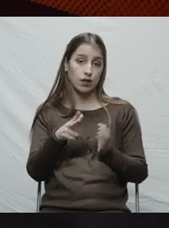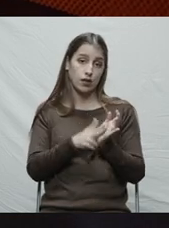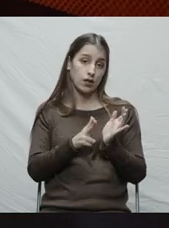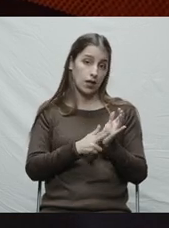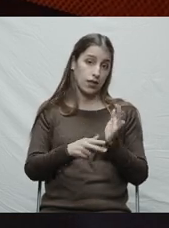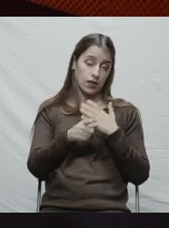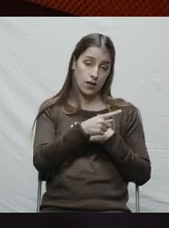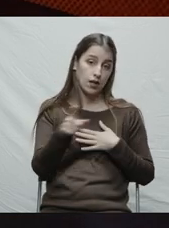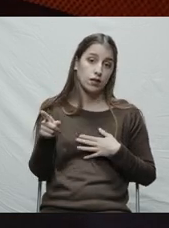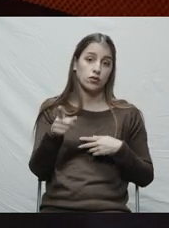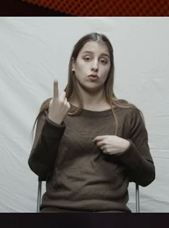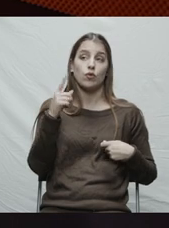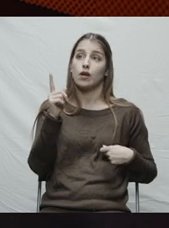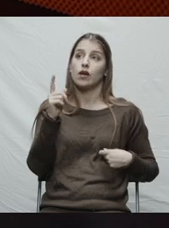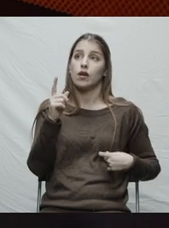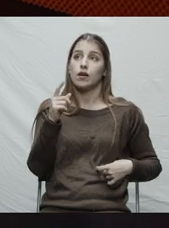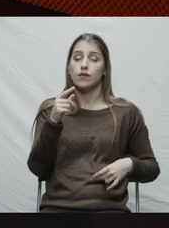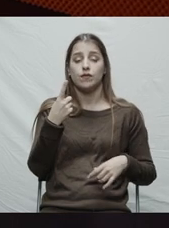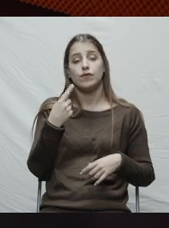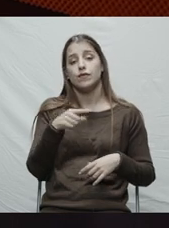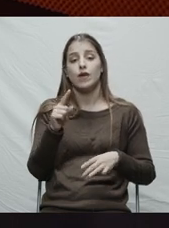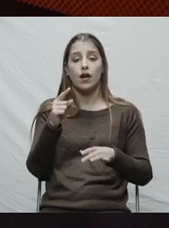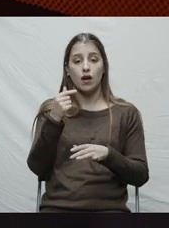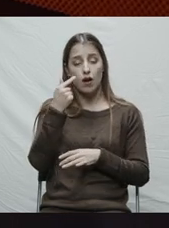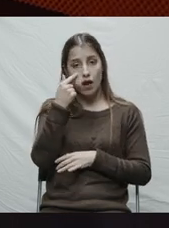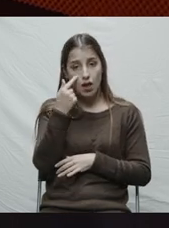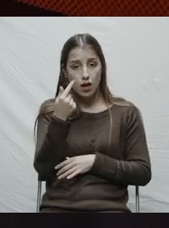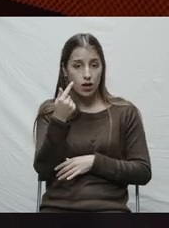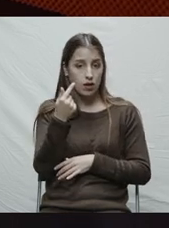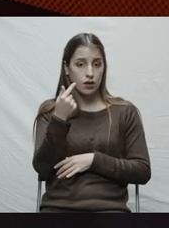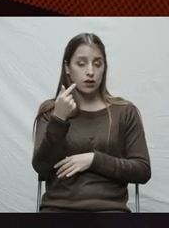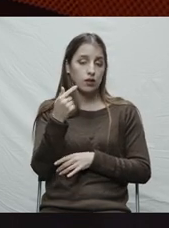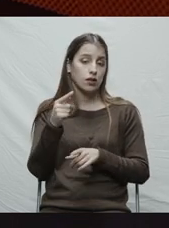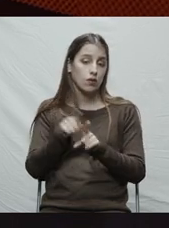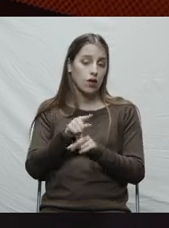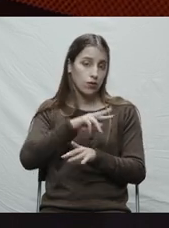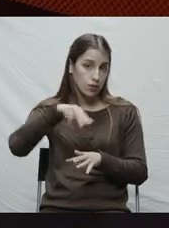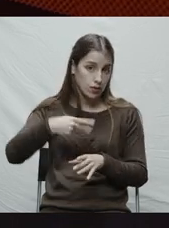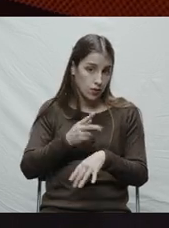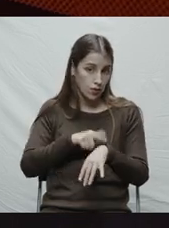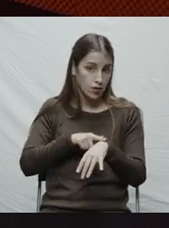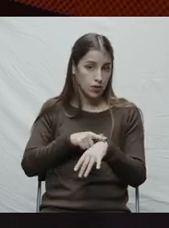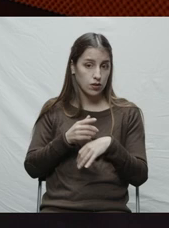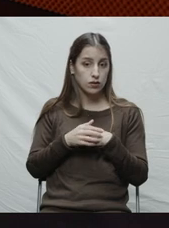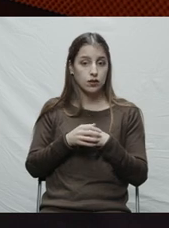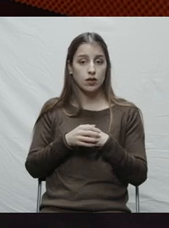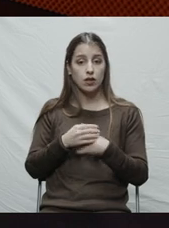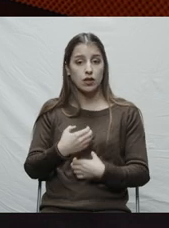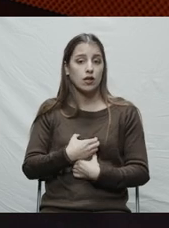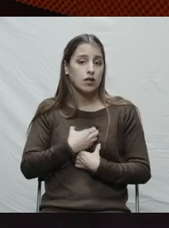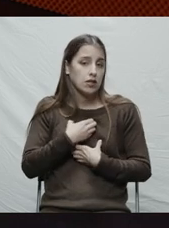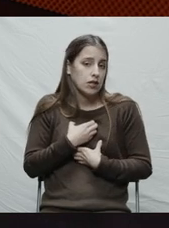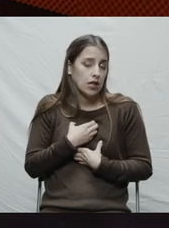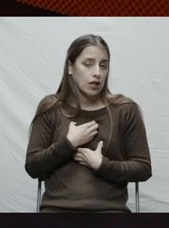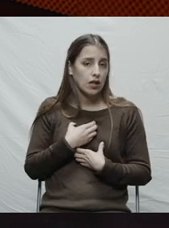tanto, ok, qualquer coisa como vamos experimentar aqui, vamos improvisar durante 2 horas Sim, e claro. be happy because